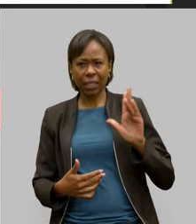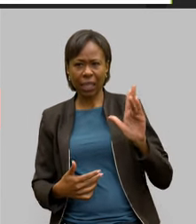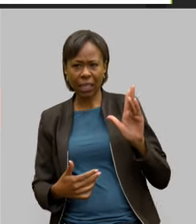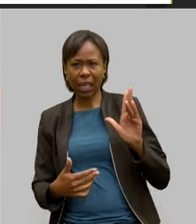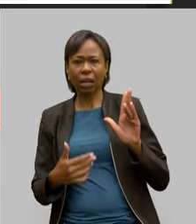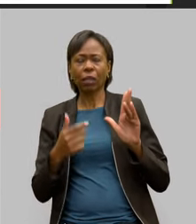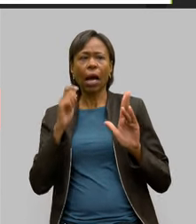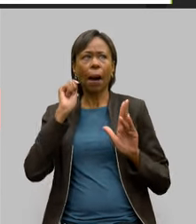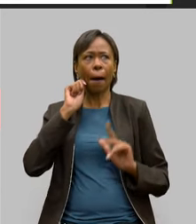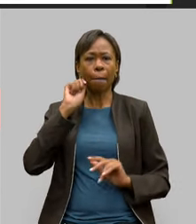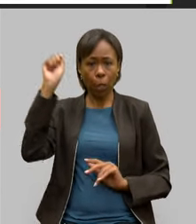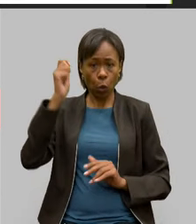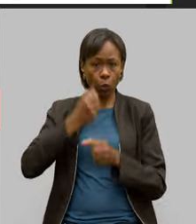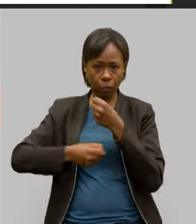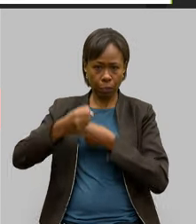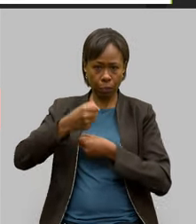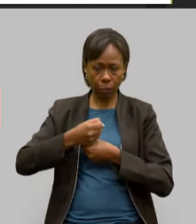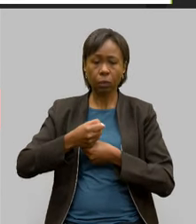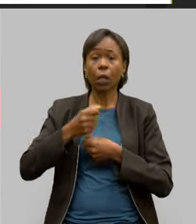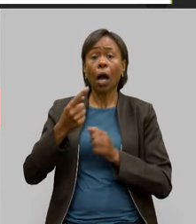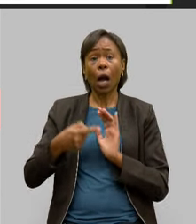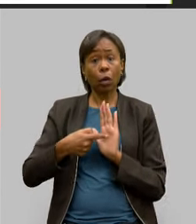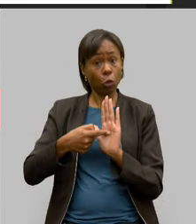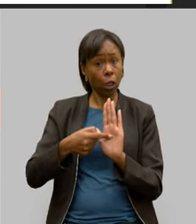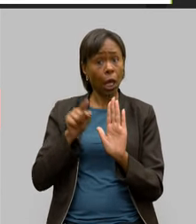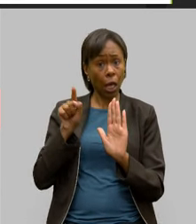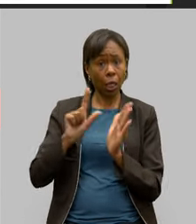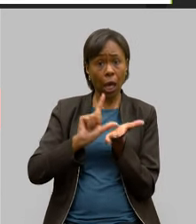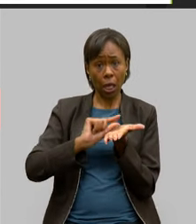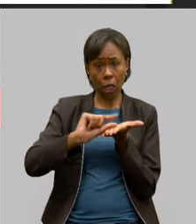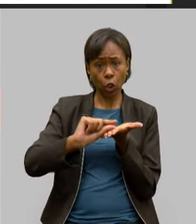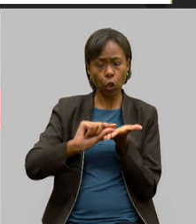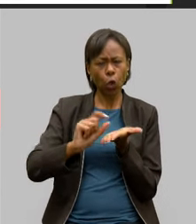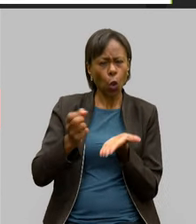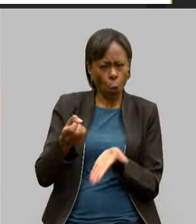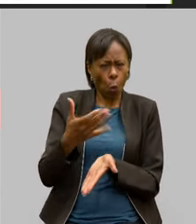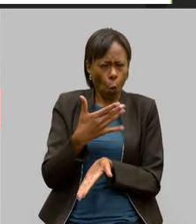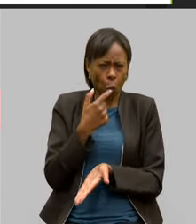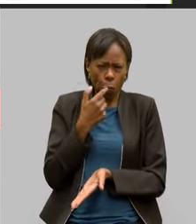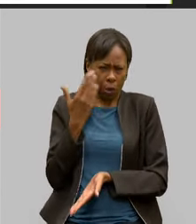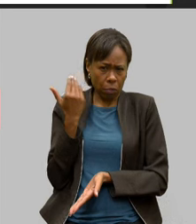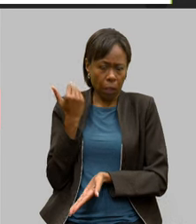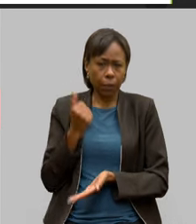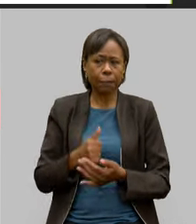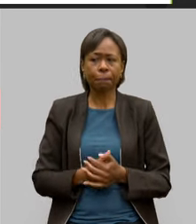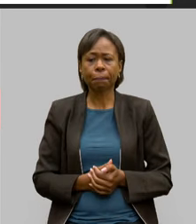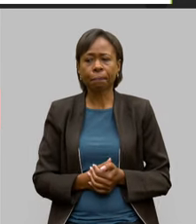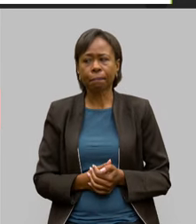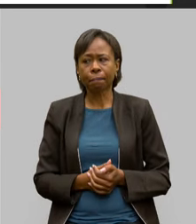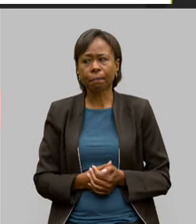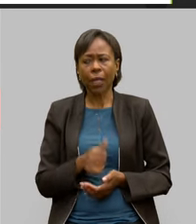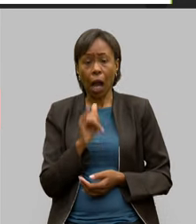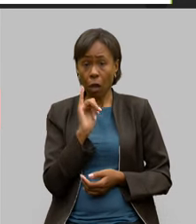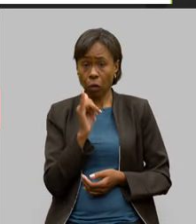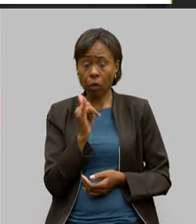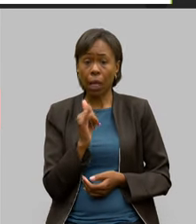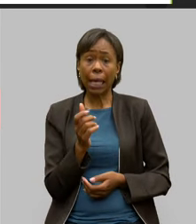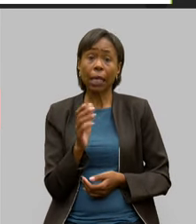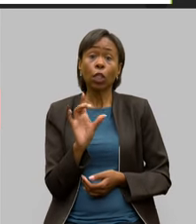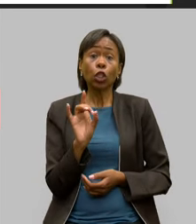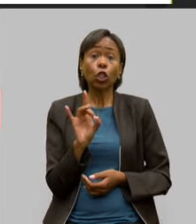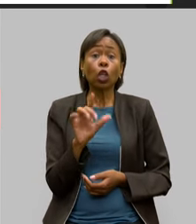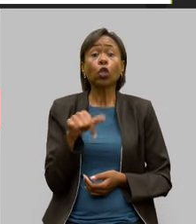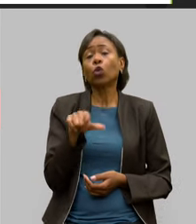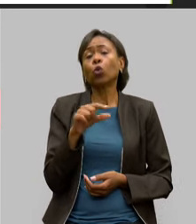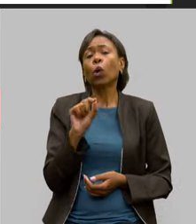passado e aí eu citei esse artigo tinha sido recém publicado né e eu falei olha só da gente prensar a